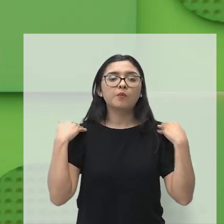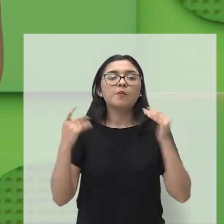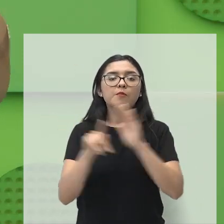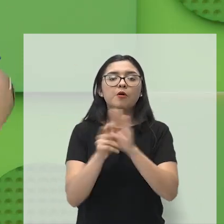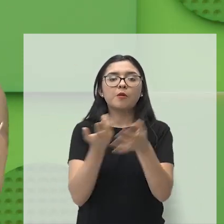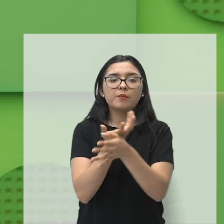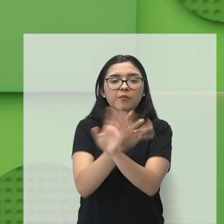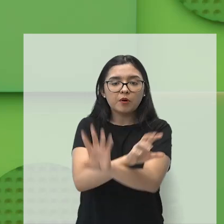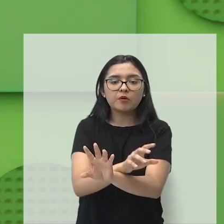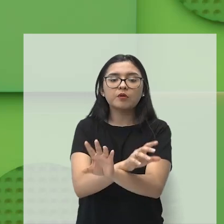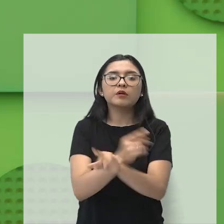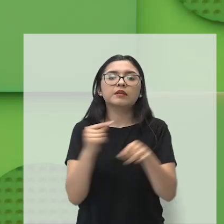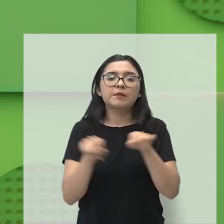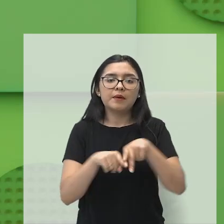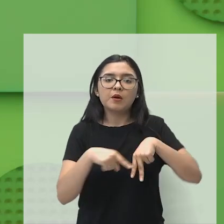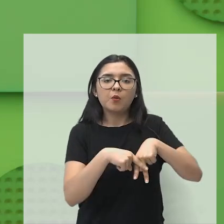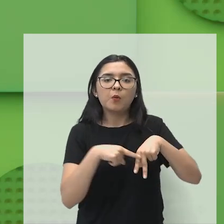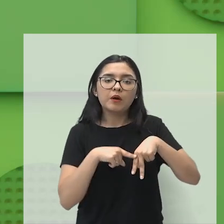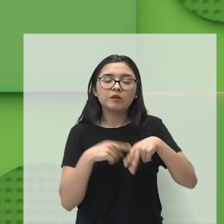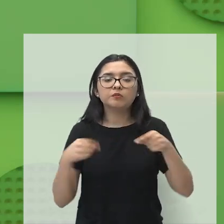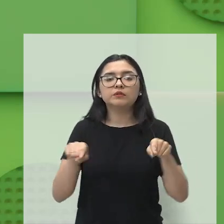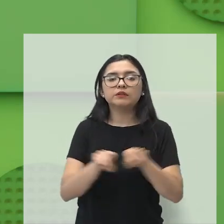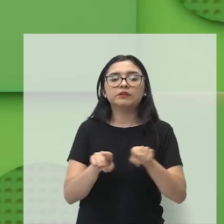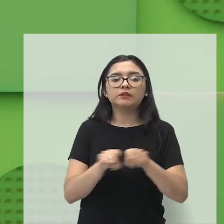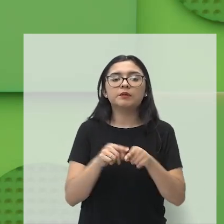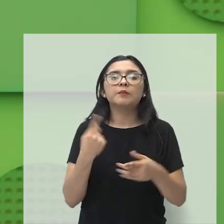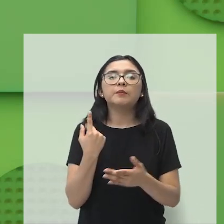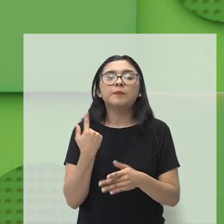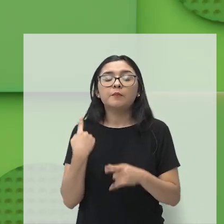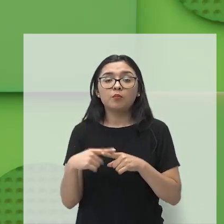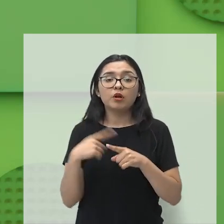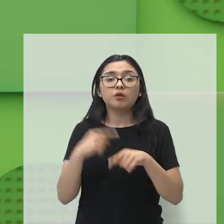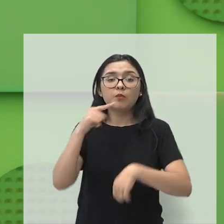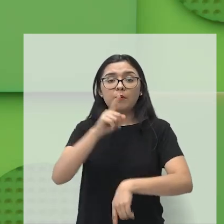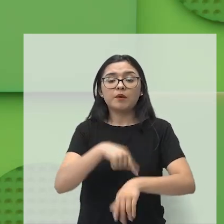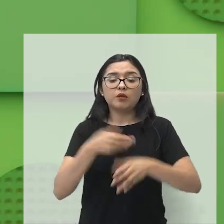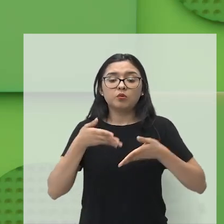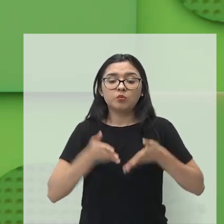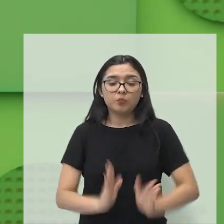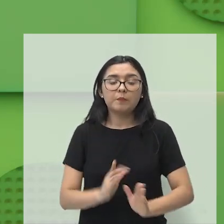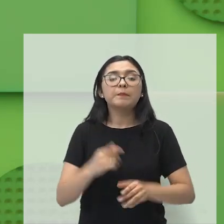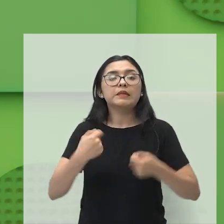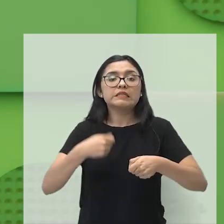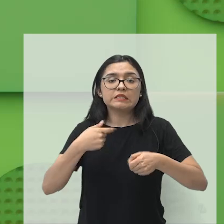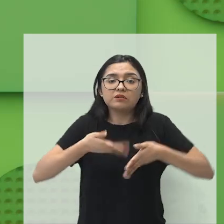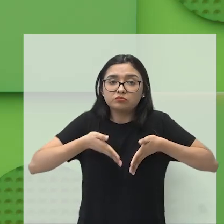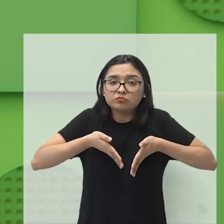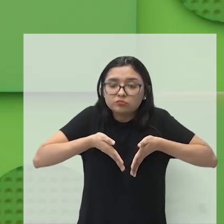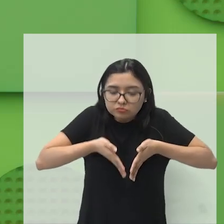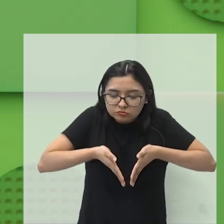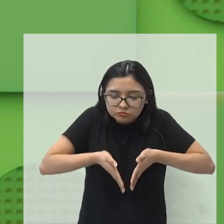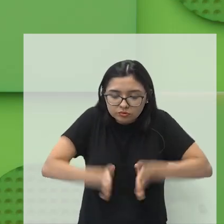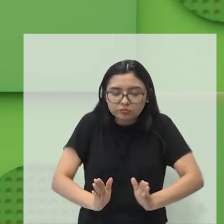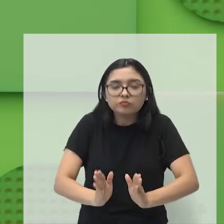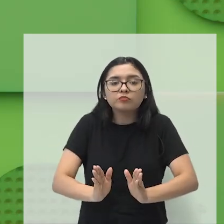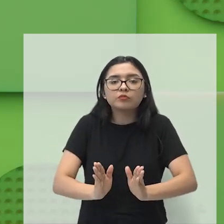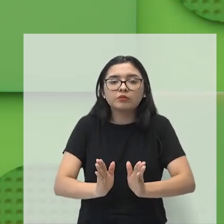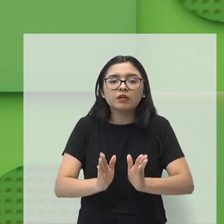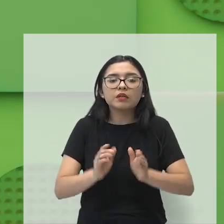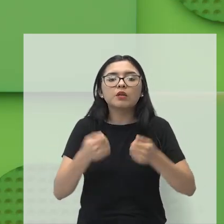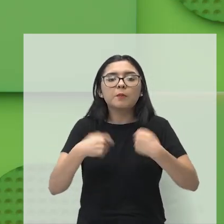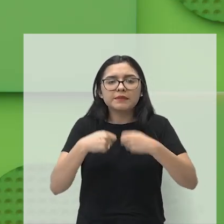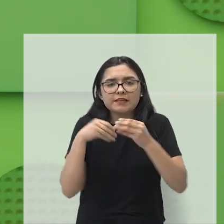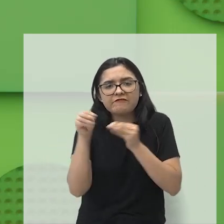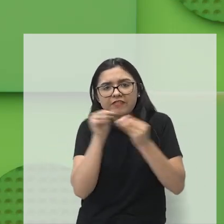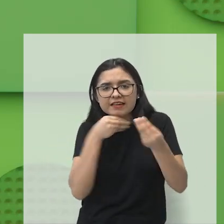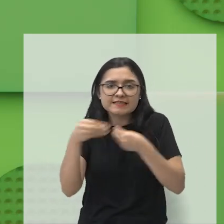do nosso ombro, no nosso quadril. Por quê? Na hora do parto, você tem que passar, certo? Então, seus ossos têm que